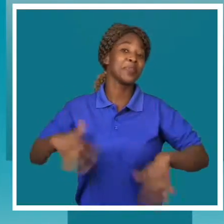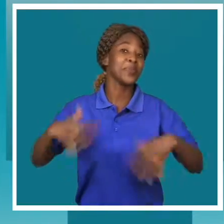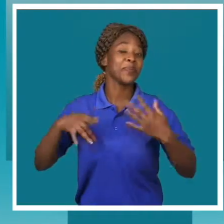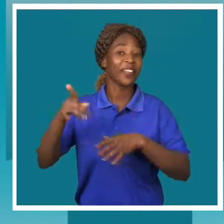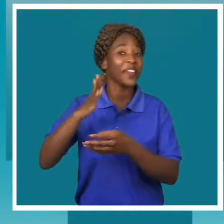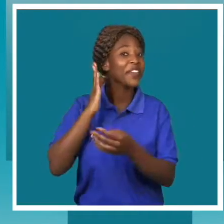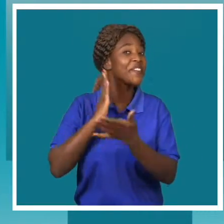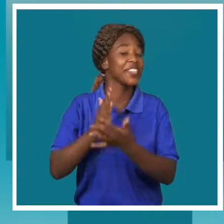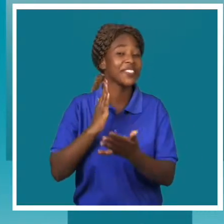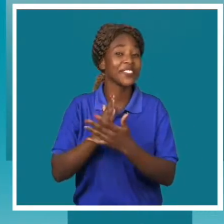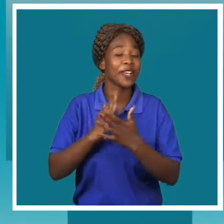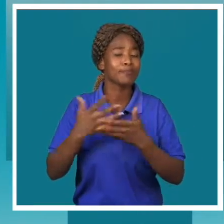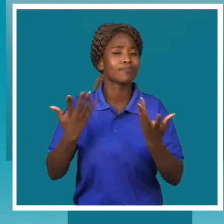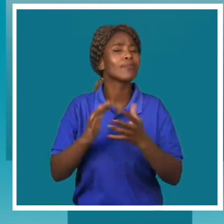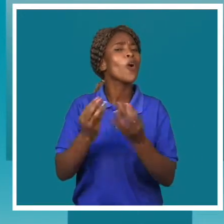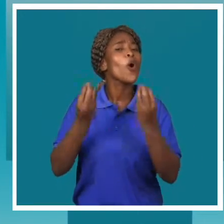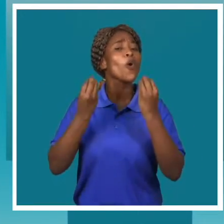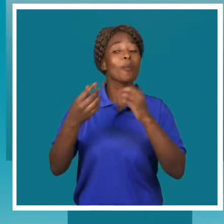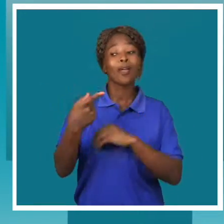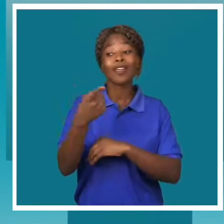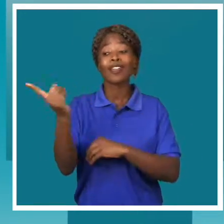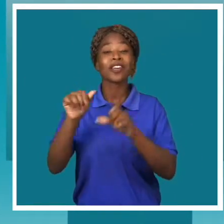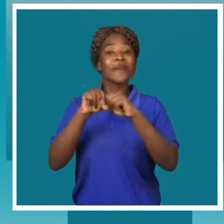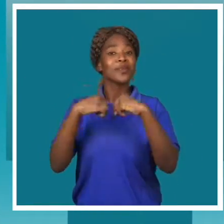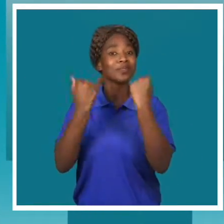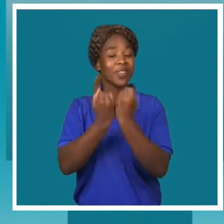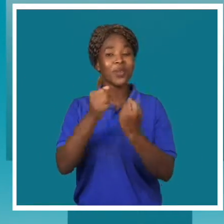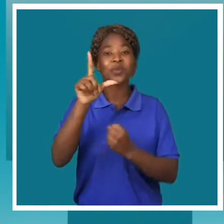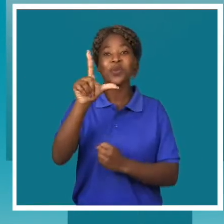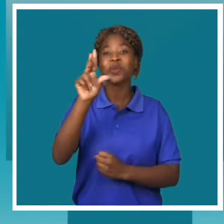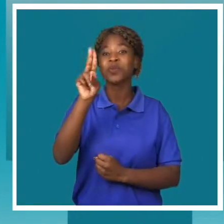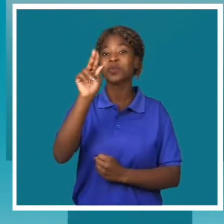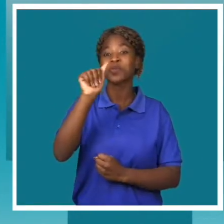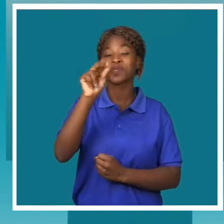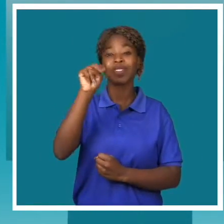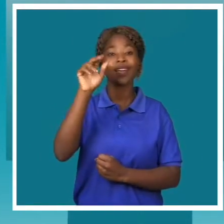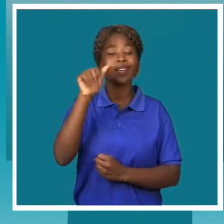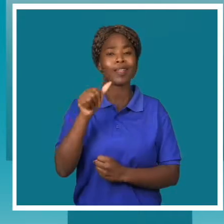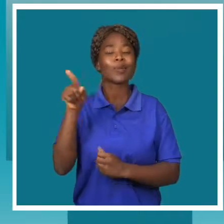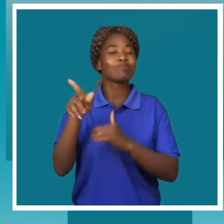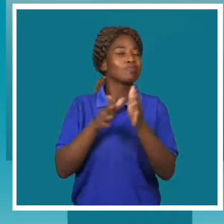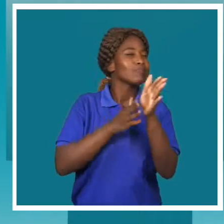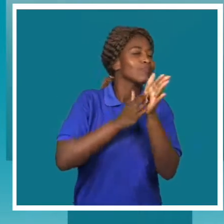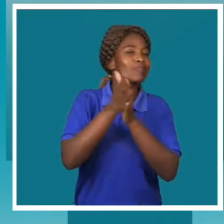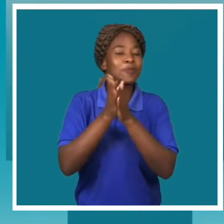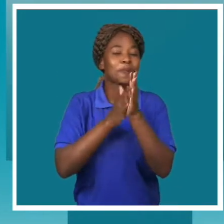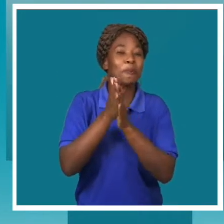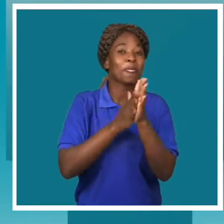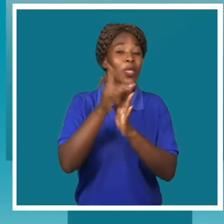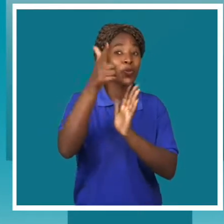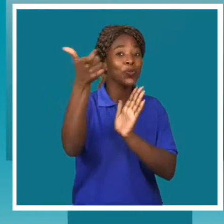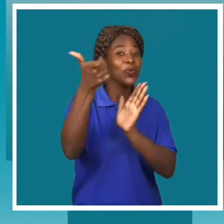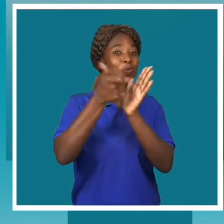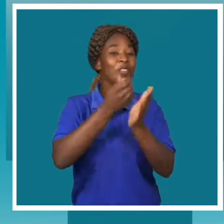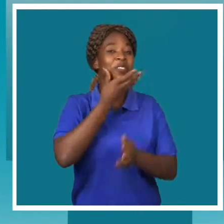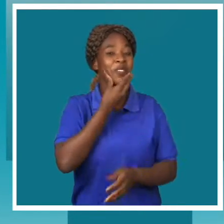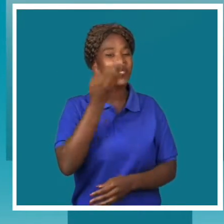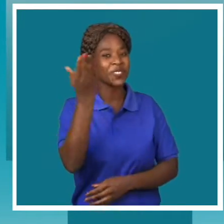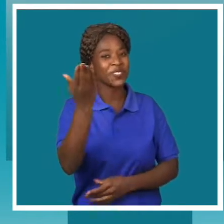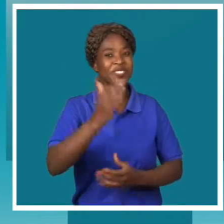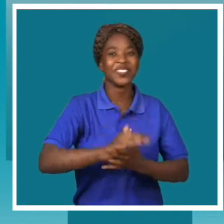inspiração tal como testemunho às mais associadas à cooperativa luana semestre o riso